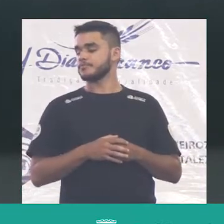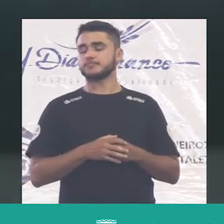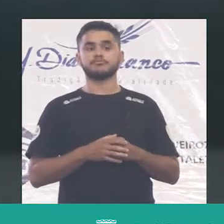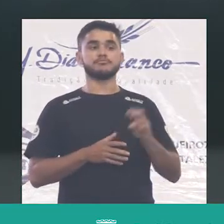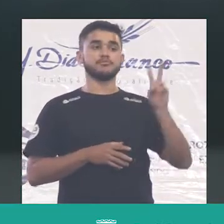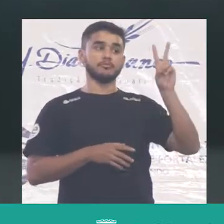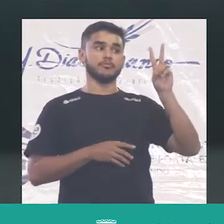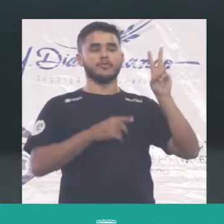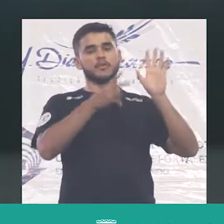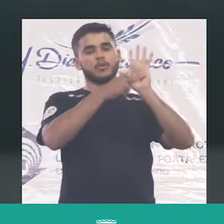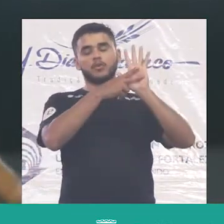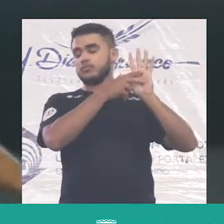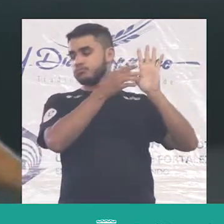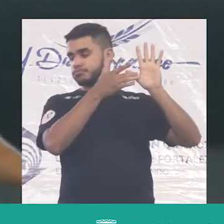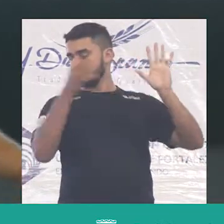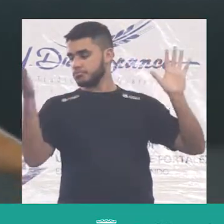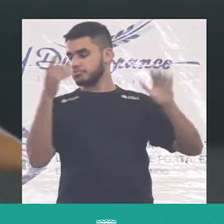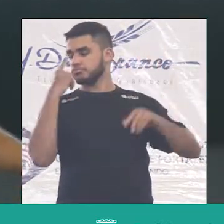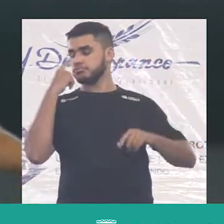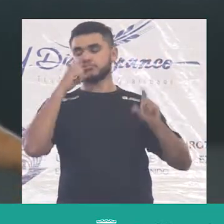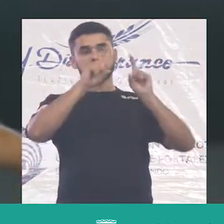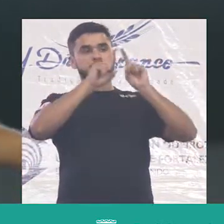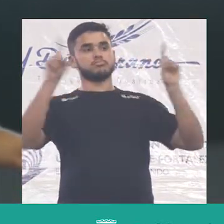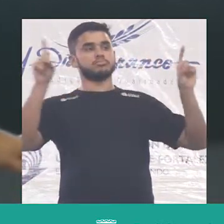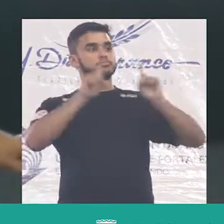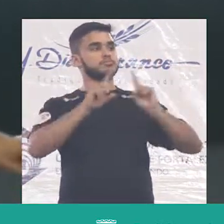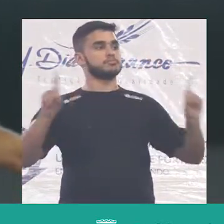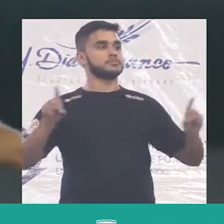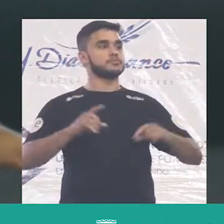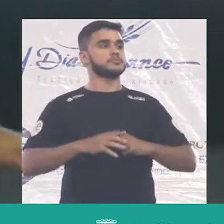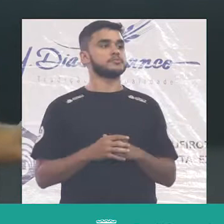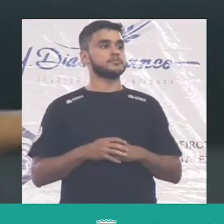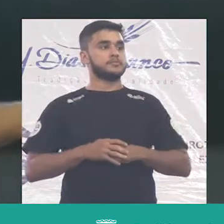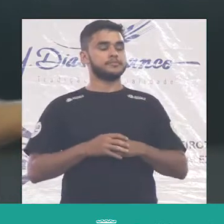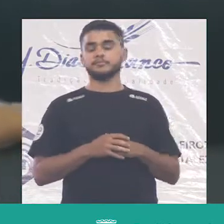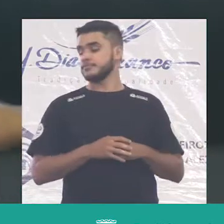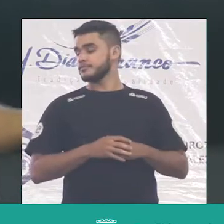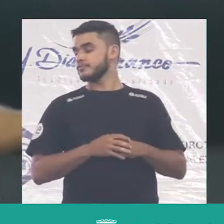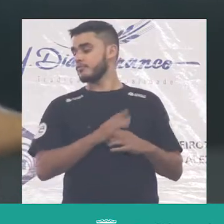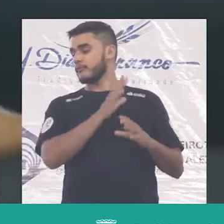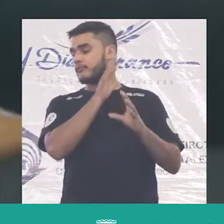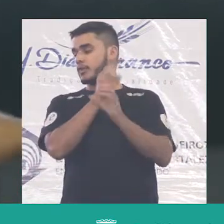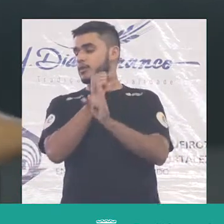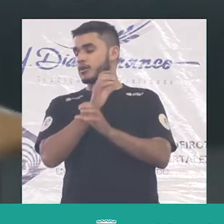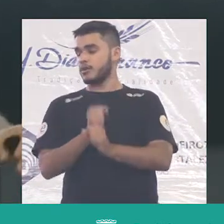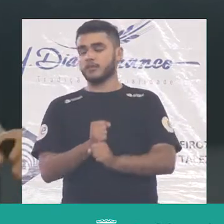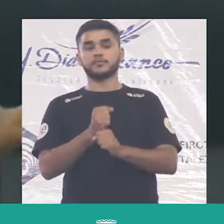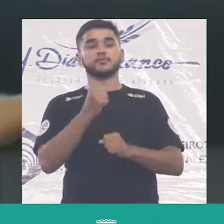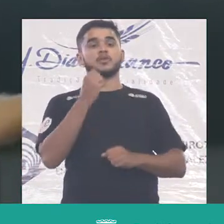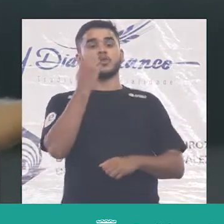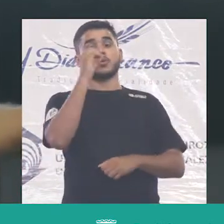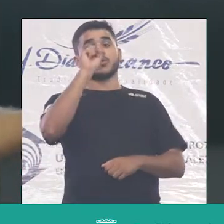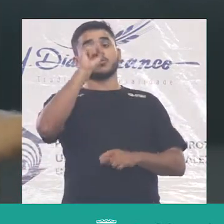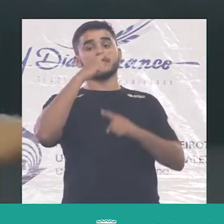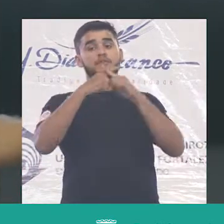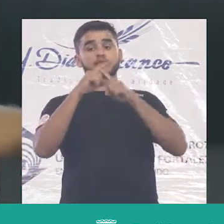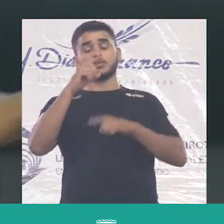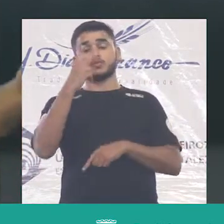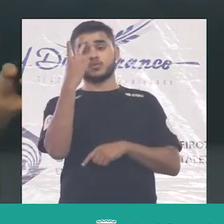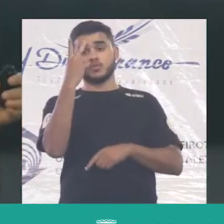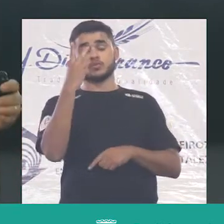Desenvolvendo a expressão lá em cima, eu vou multiplicar os dois últimos. Ó. 8 menos 2x vezes x vai